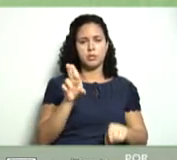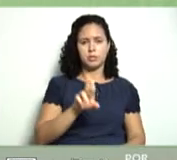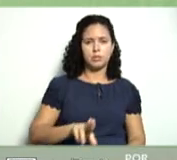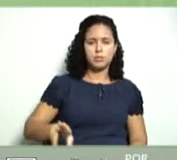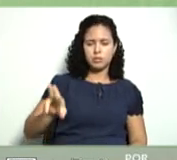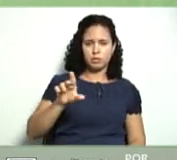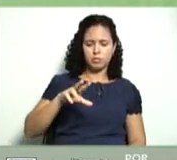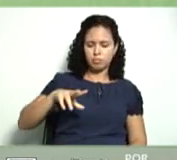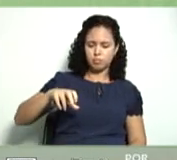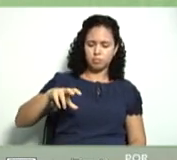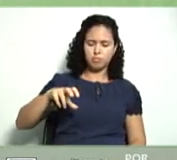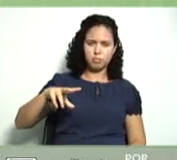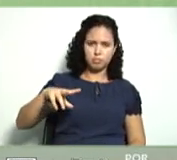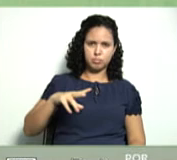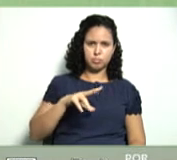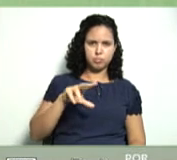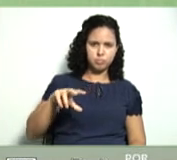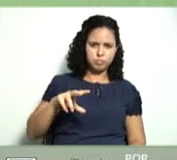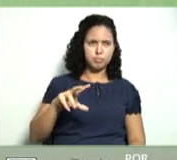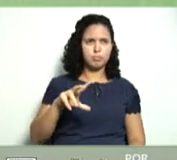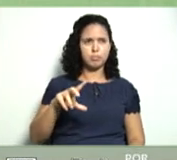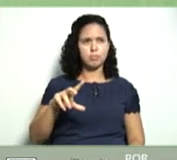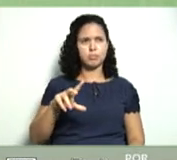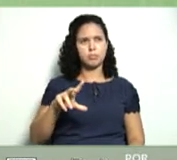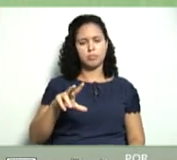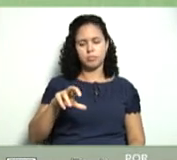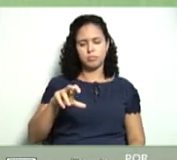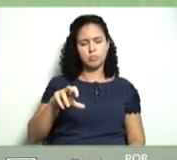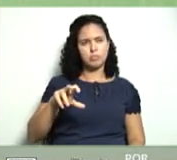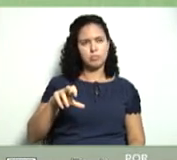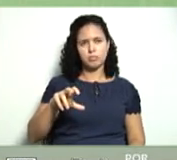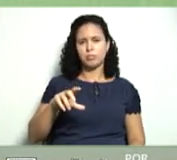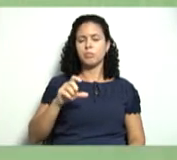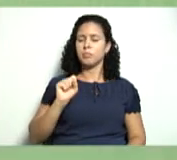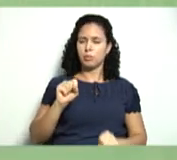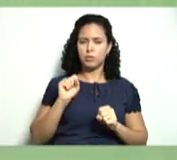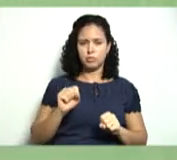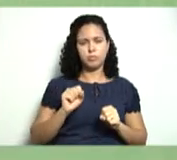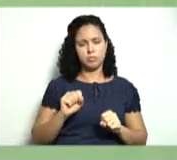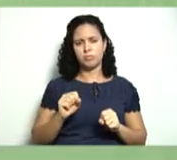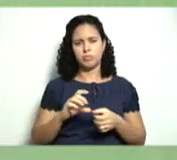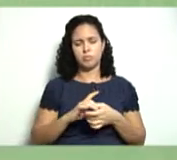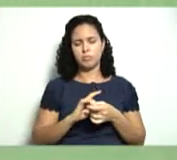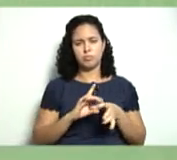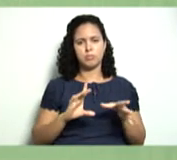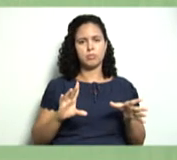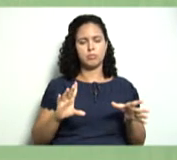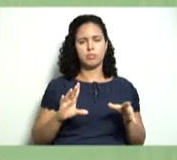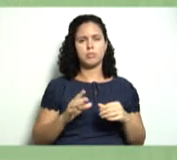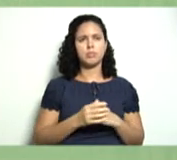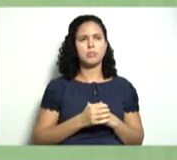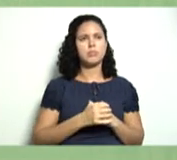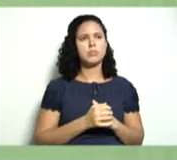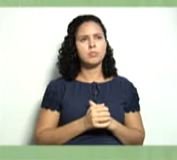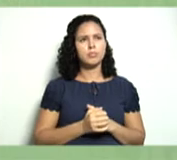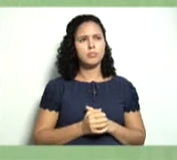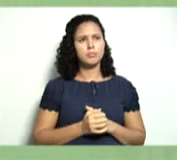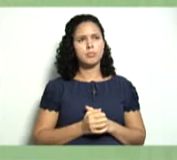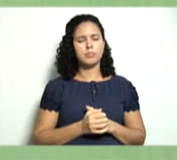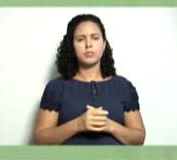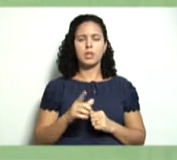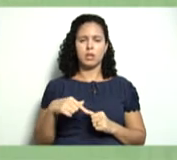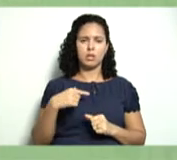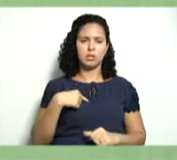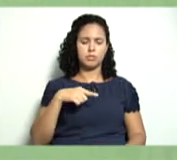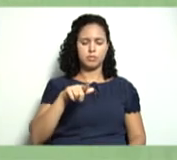mouse a a a bolinha do mouse na roda do mouse poder navegar dentro do documento estão os recursos de